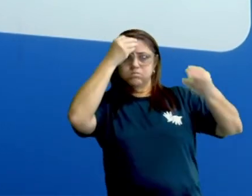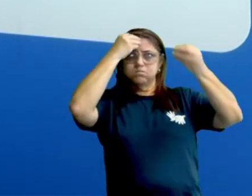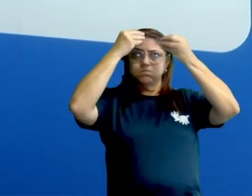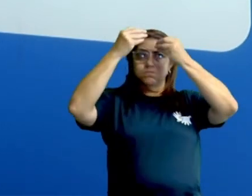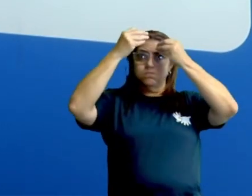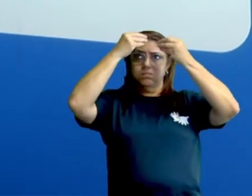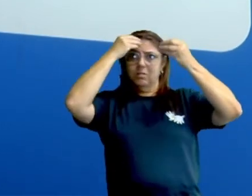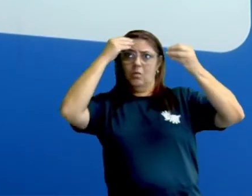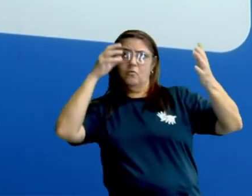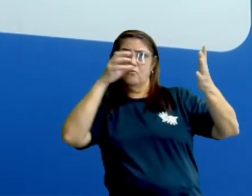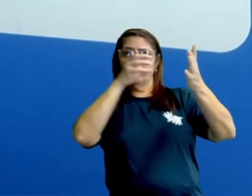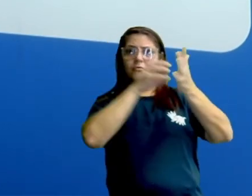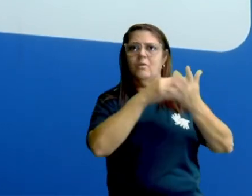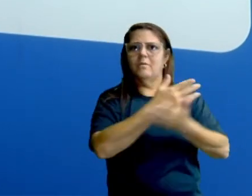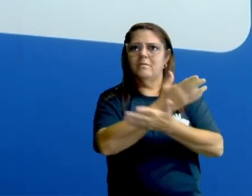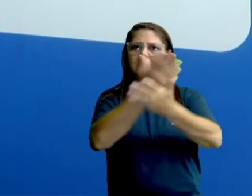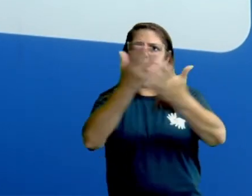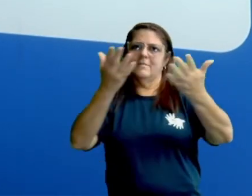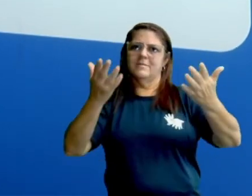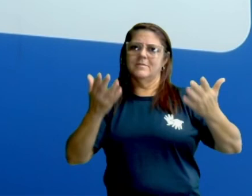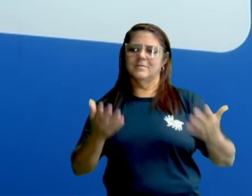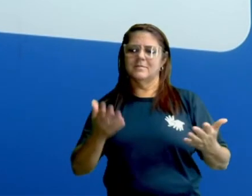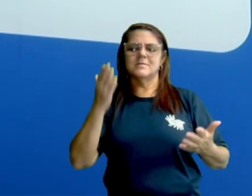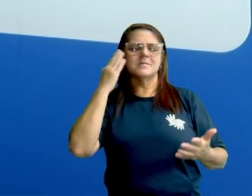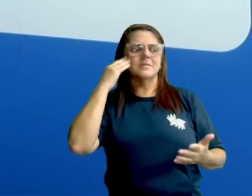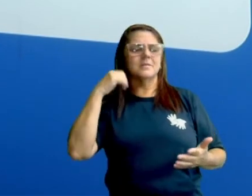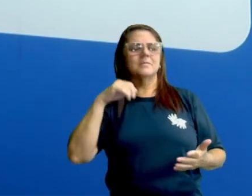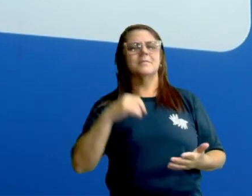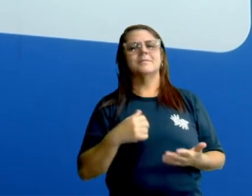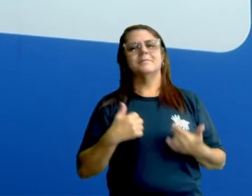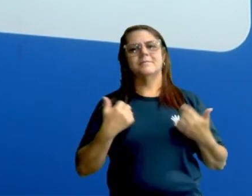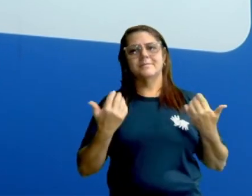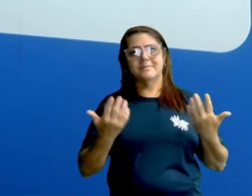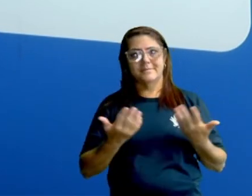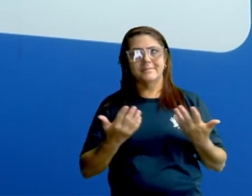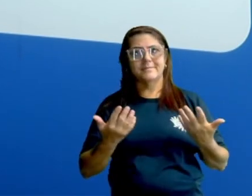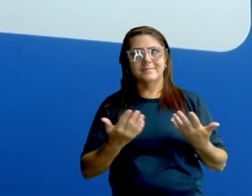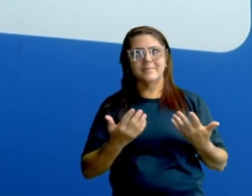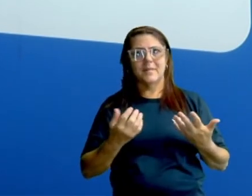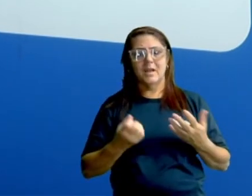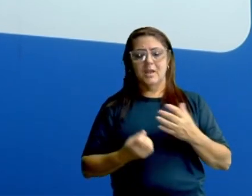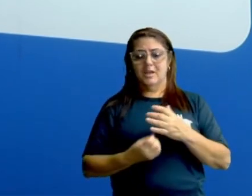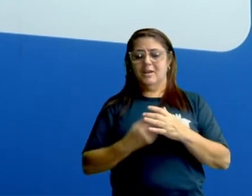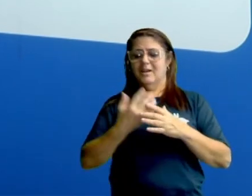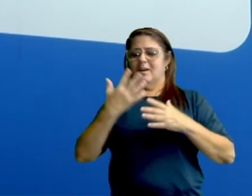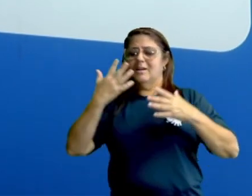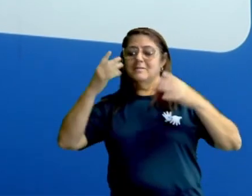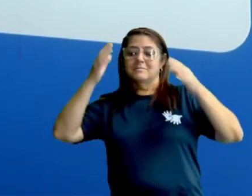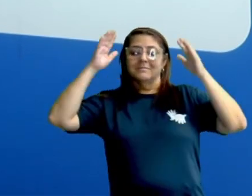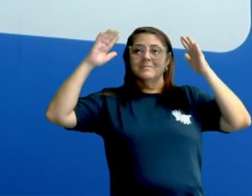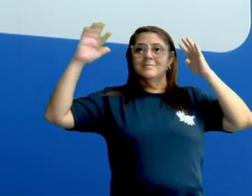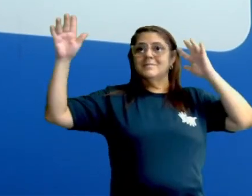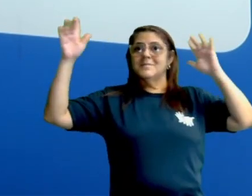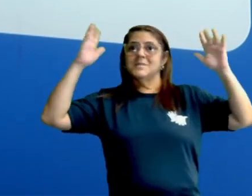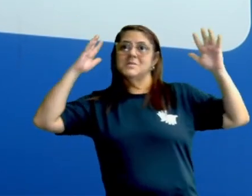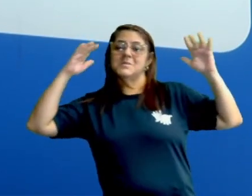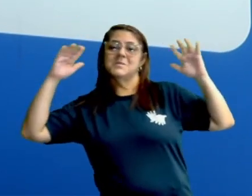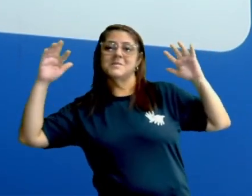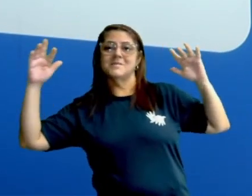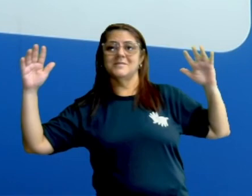o nosso foco maior é você. Saiba disso. Então, crie asas e voe.